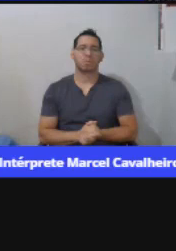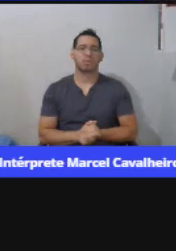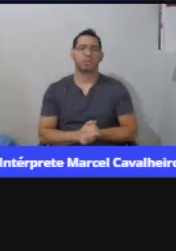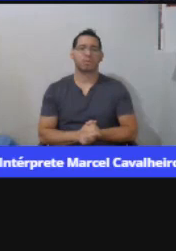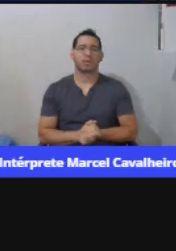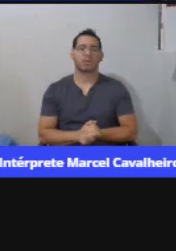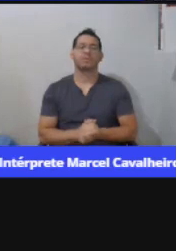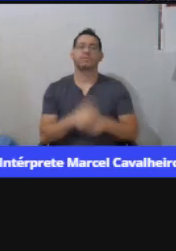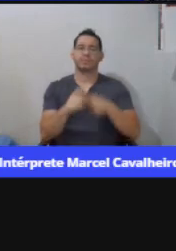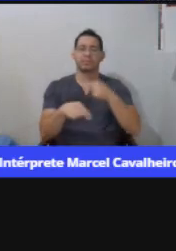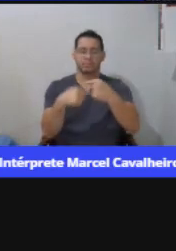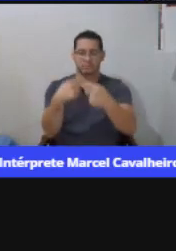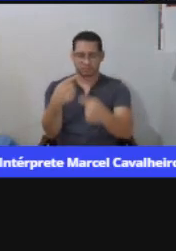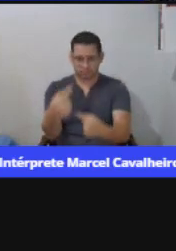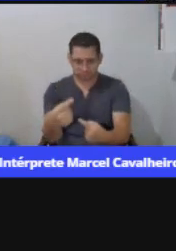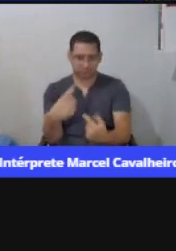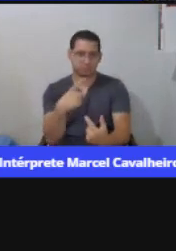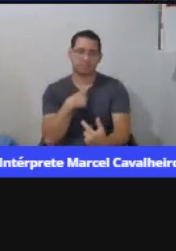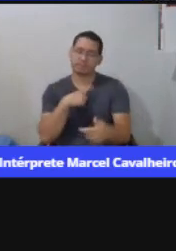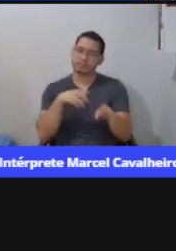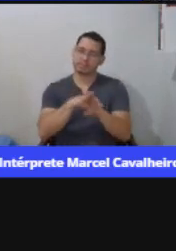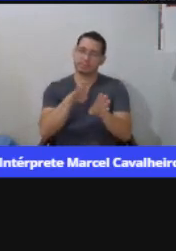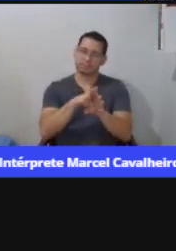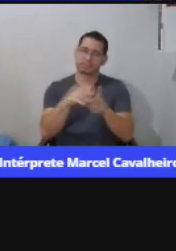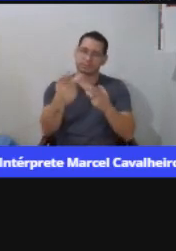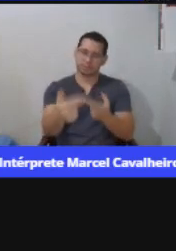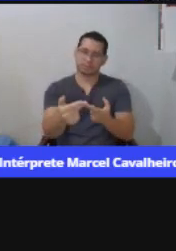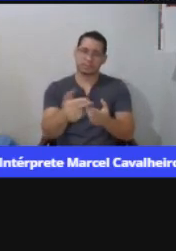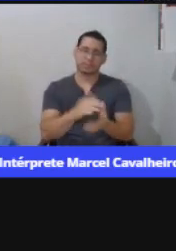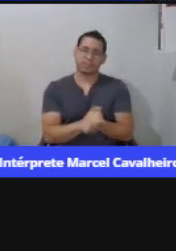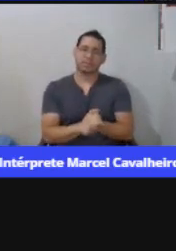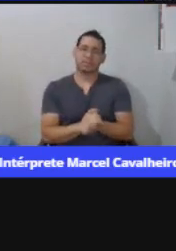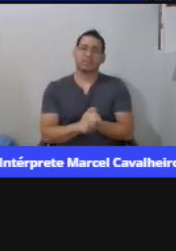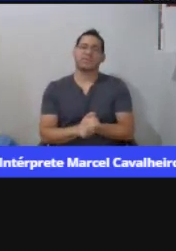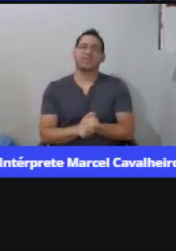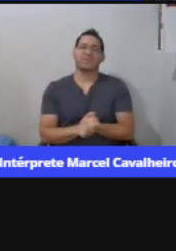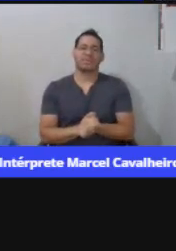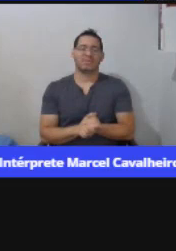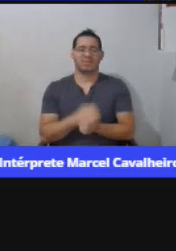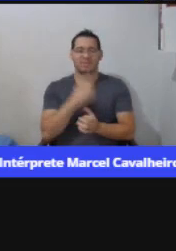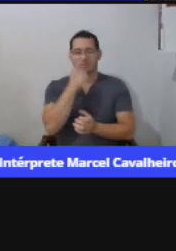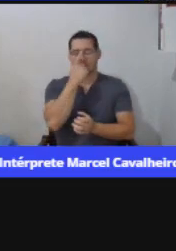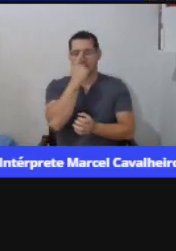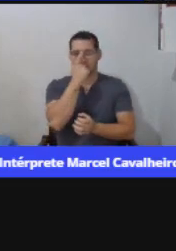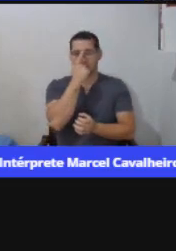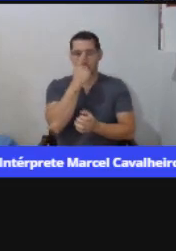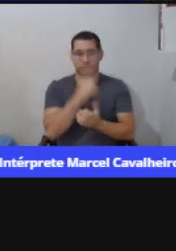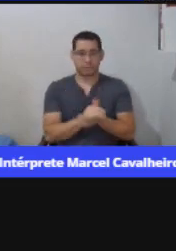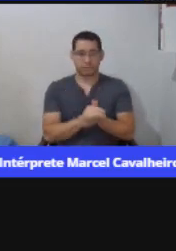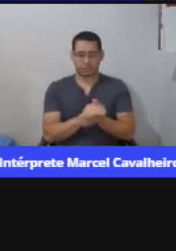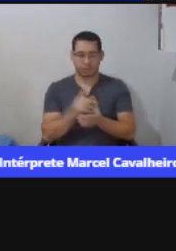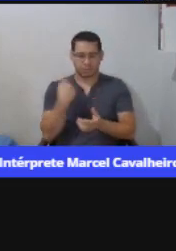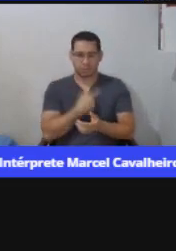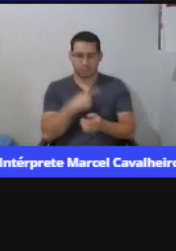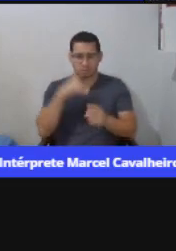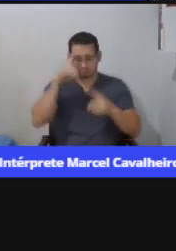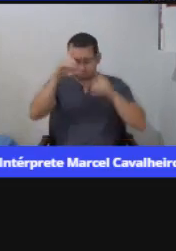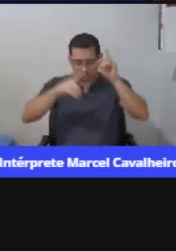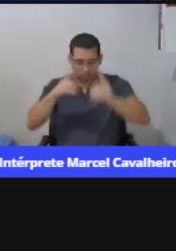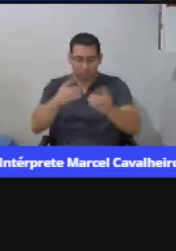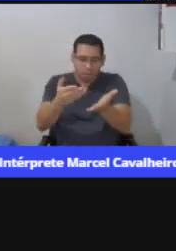Aí a gente tem também, nós estamos elaborando, na verdade, os cadernos